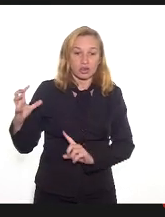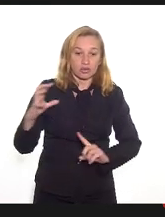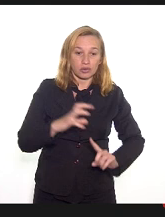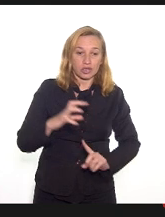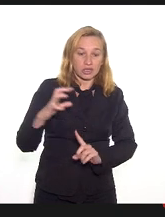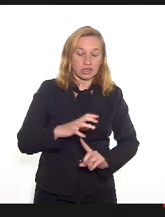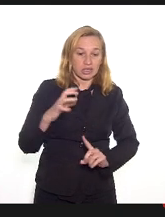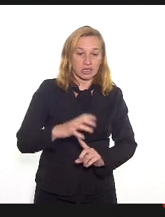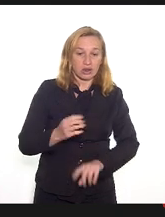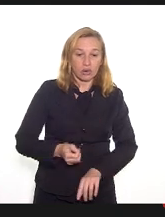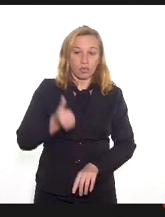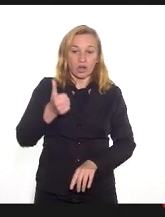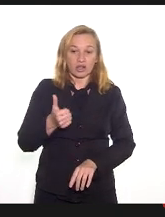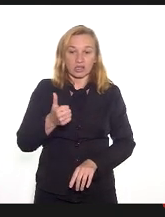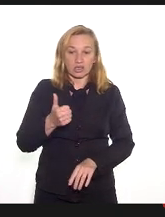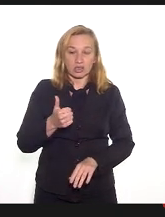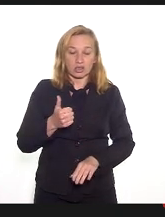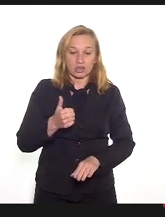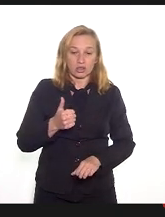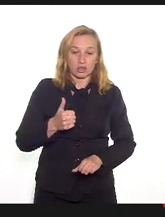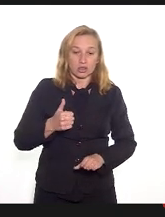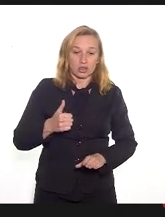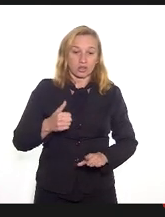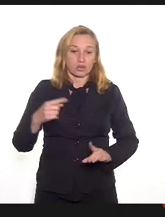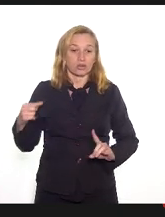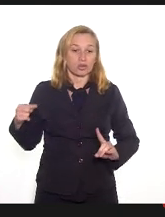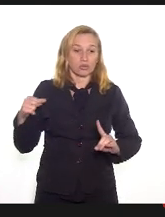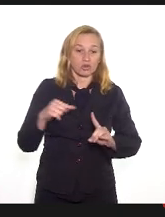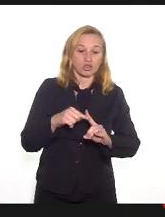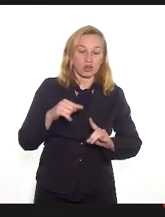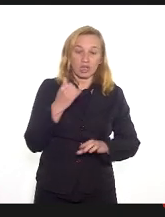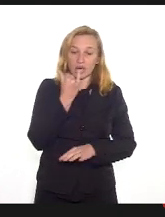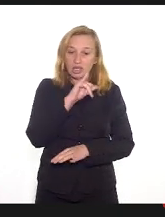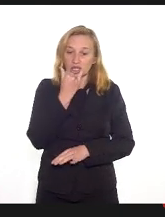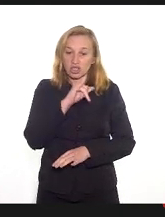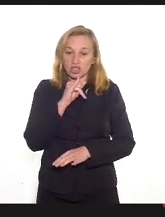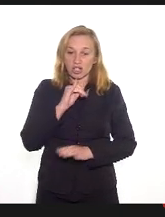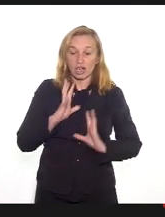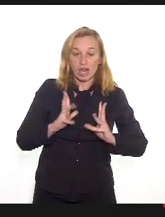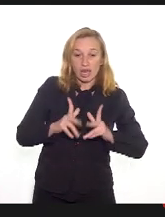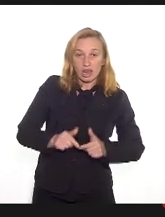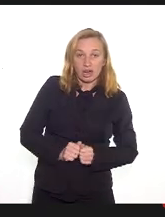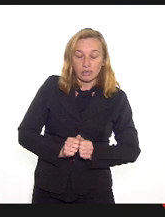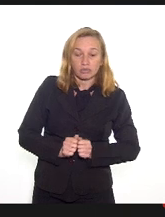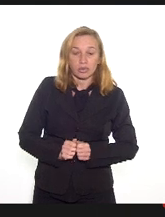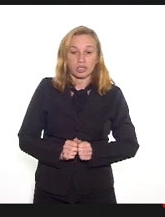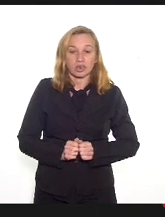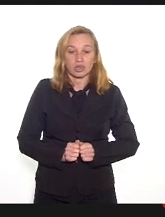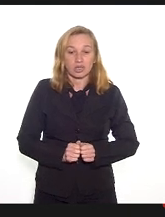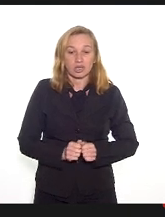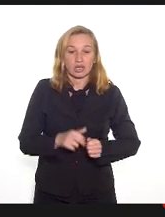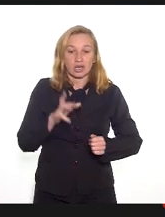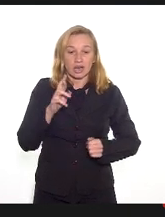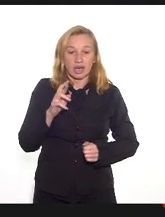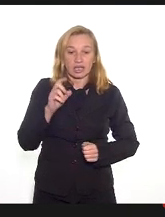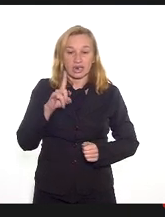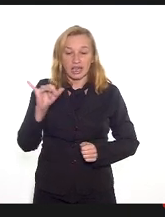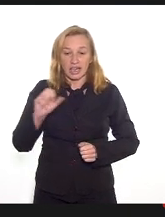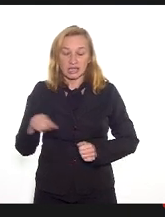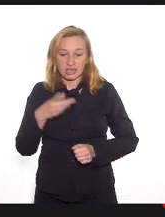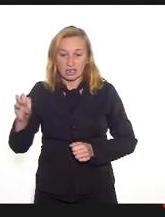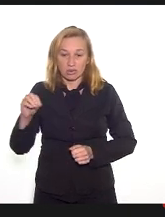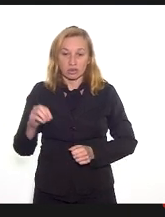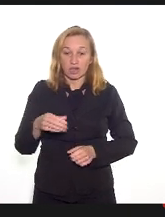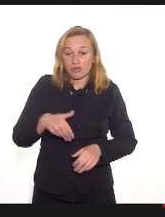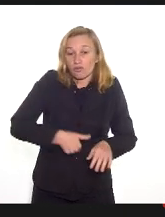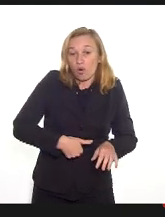influenciando quase que a totalidade dos outros objetivos, como energia limpa, como erradicação da fome,